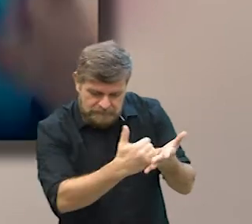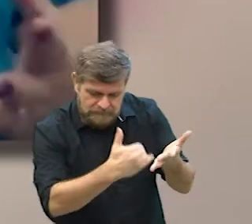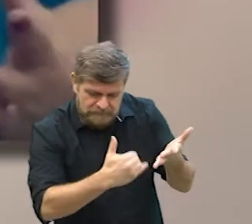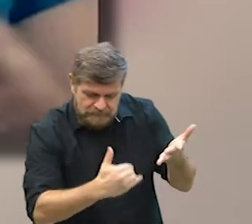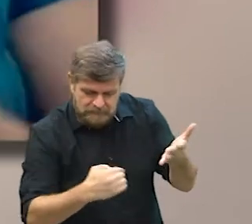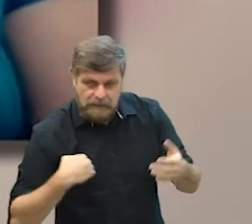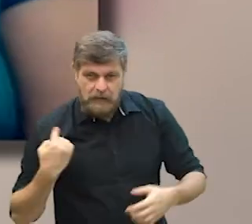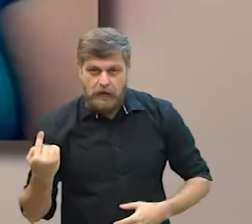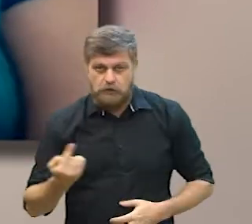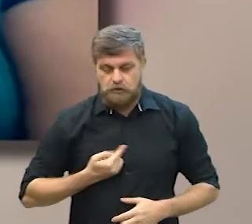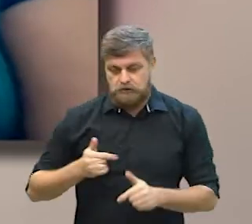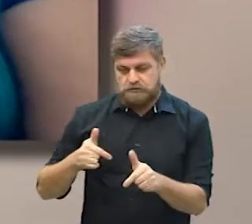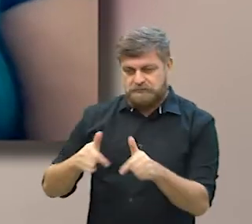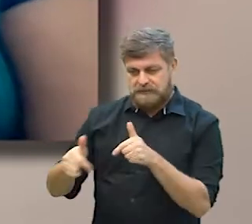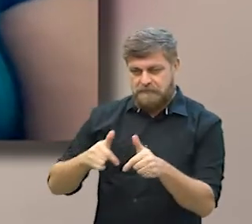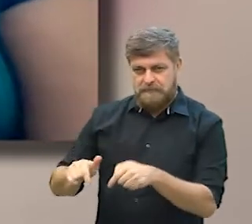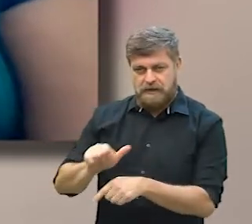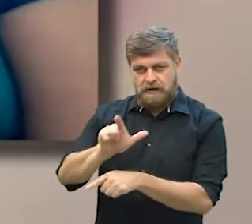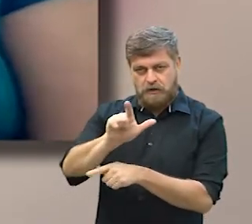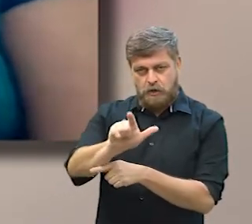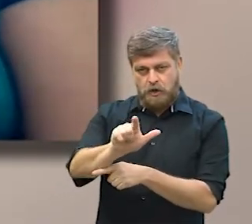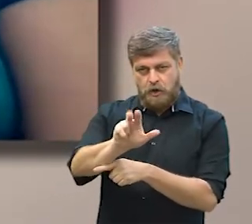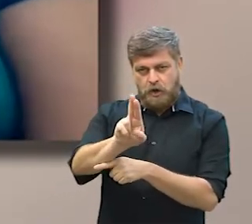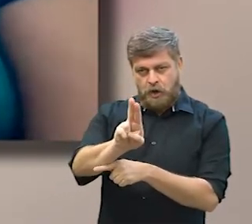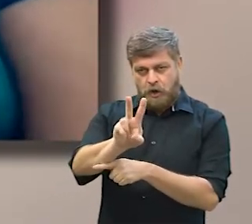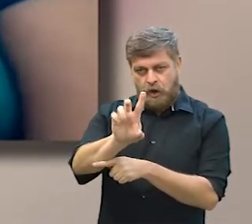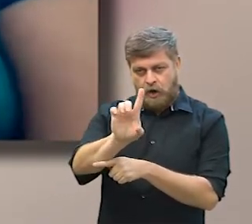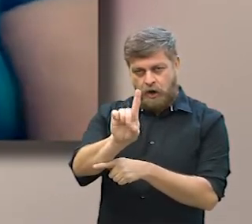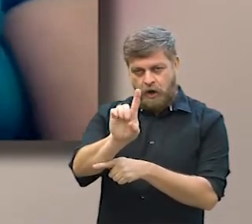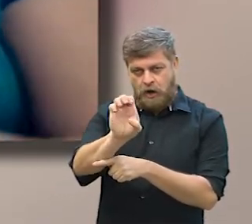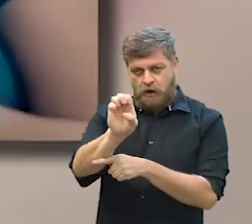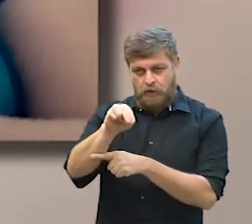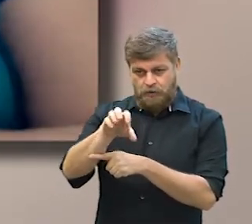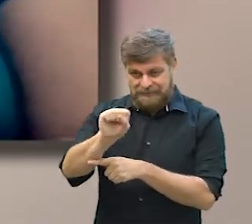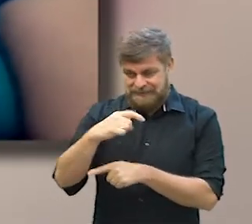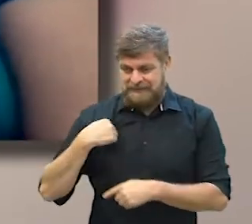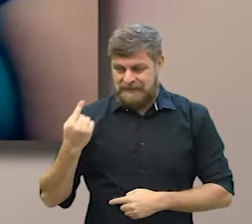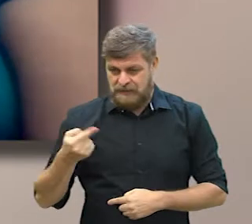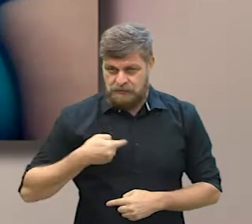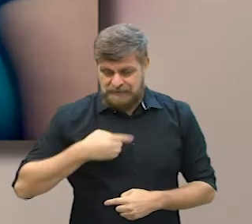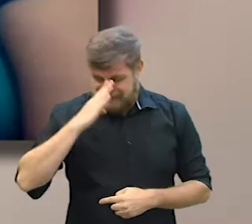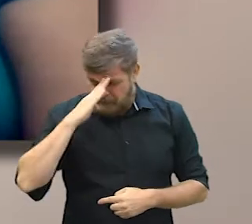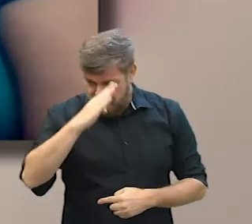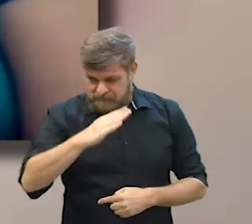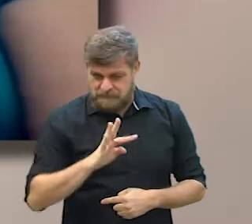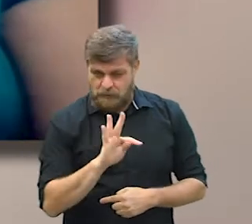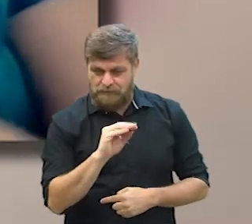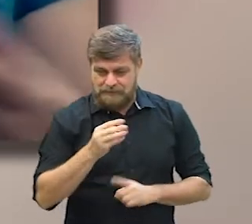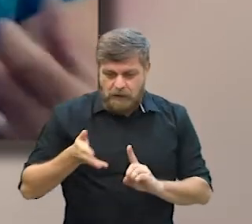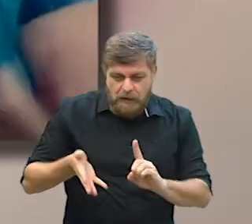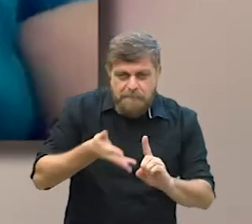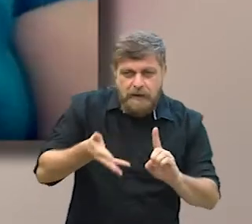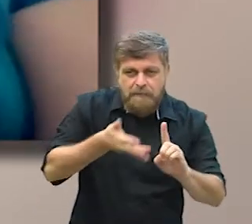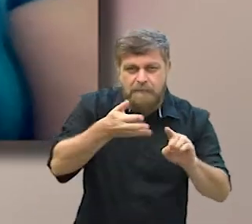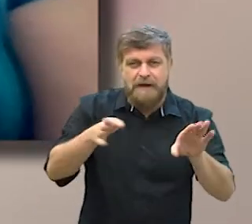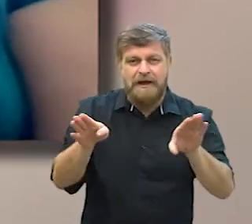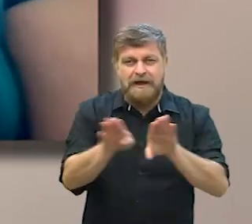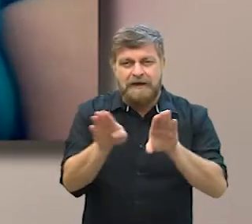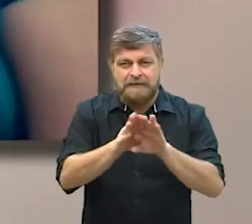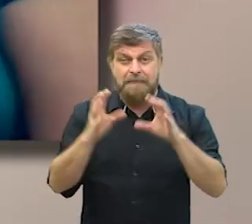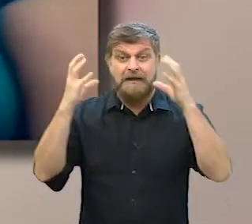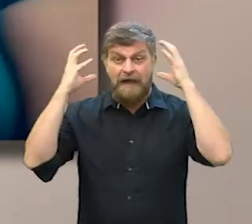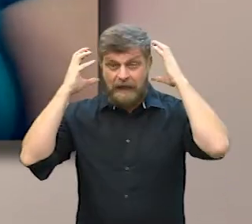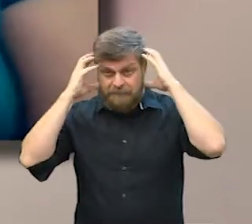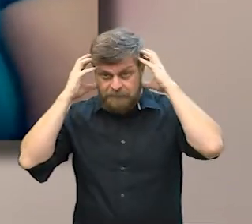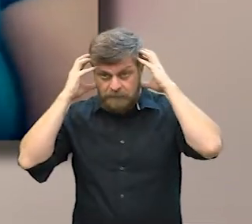E como aqui, na Ludens, o nosso carro-chefe, dentro da terapia ocupacional, e mesmo como